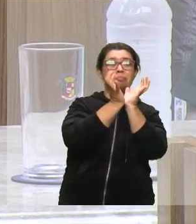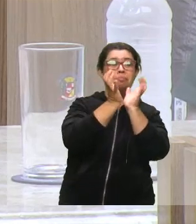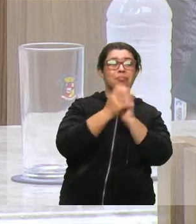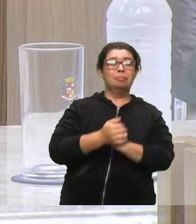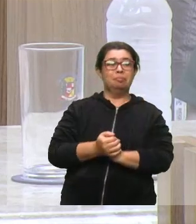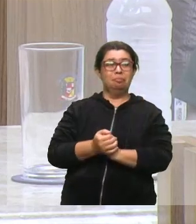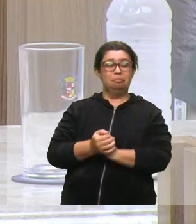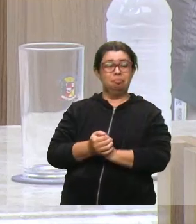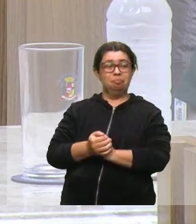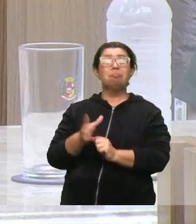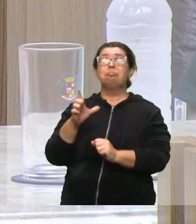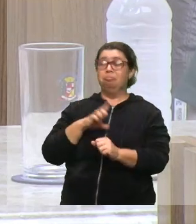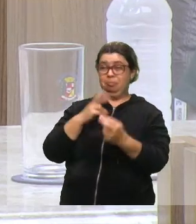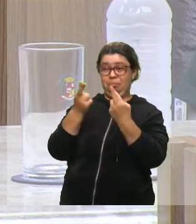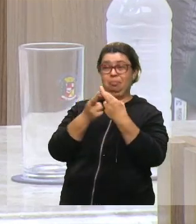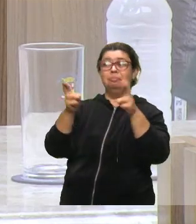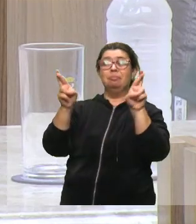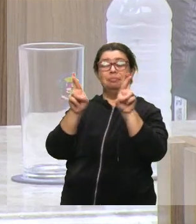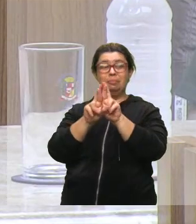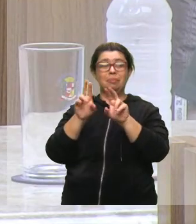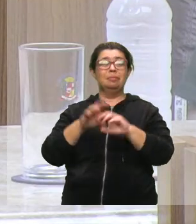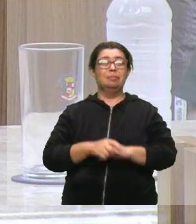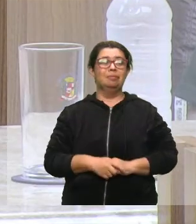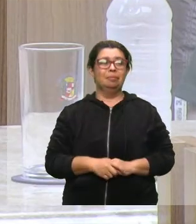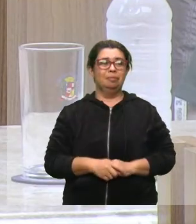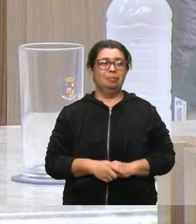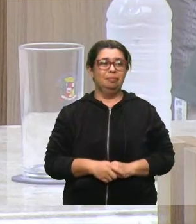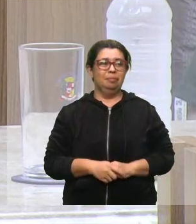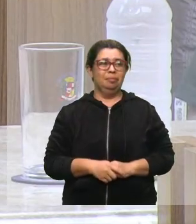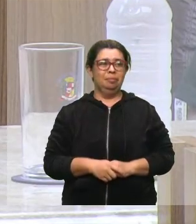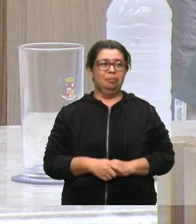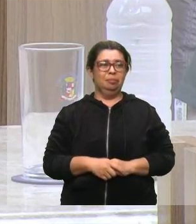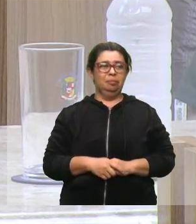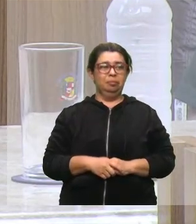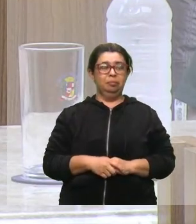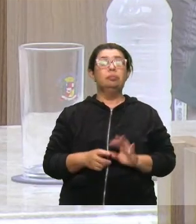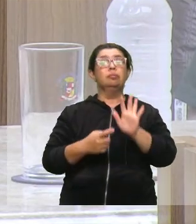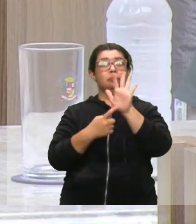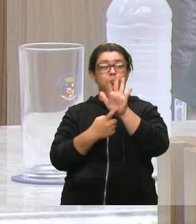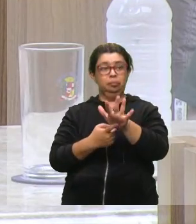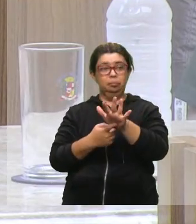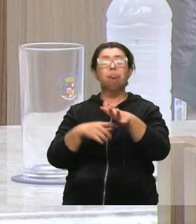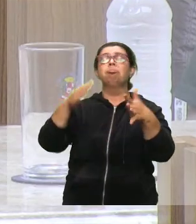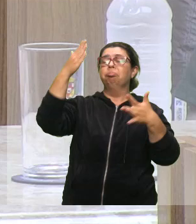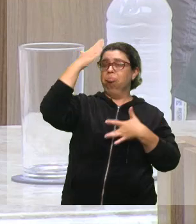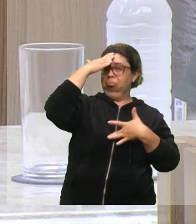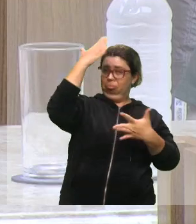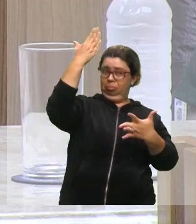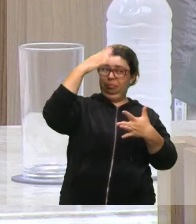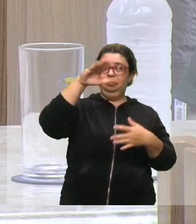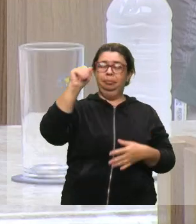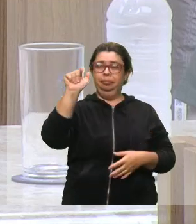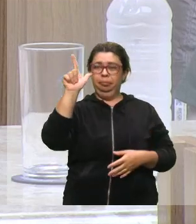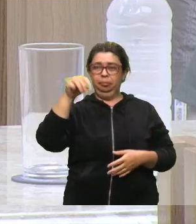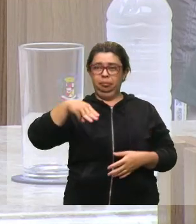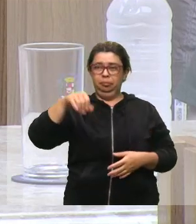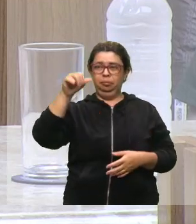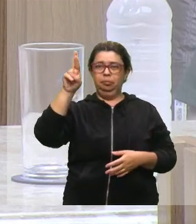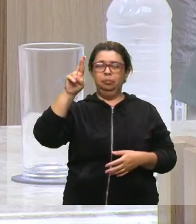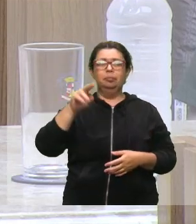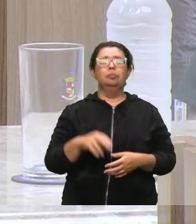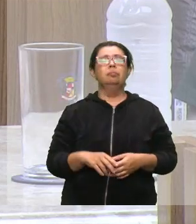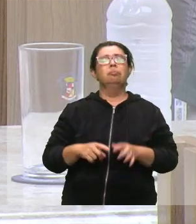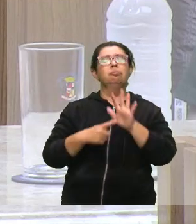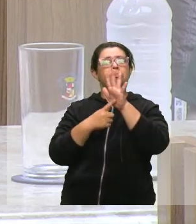pela reunião ordinária, o Almir nos apresentou, quero agradecer ao Almir por ter